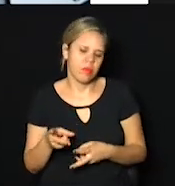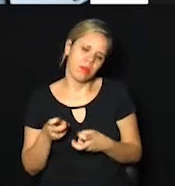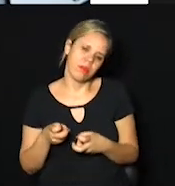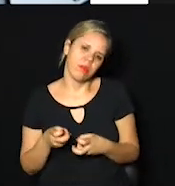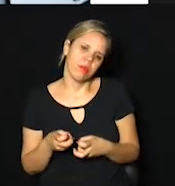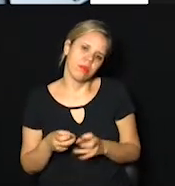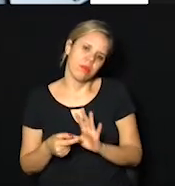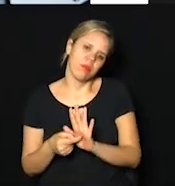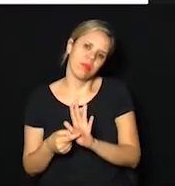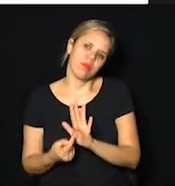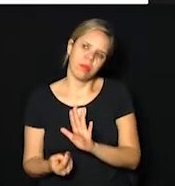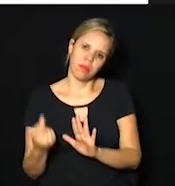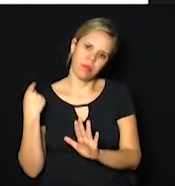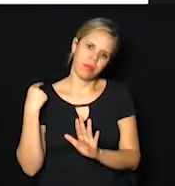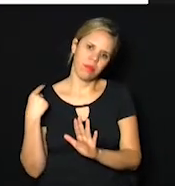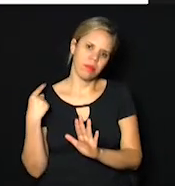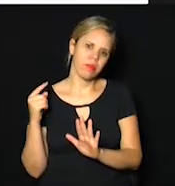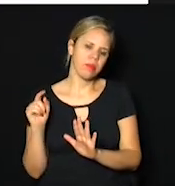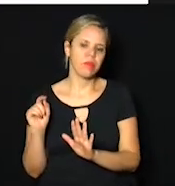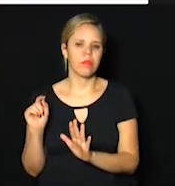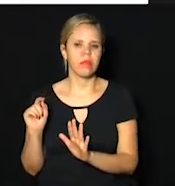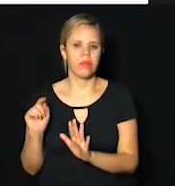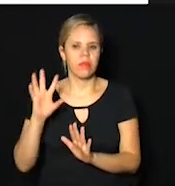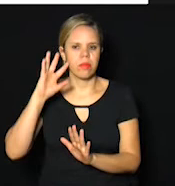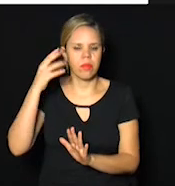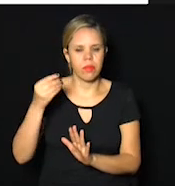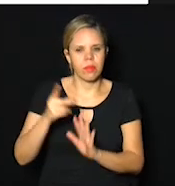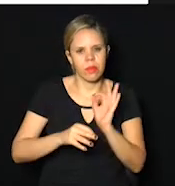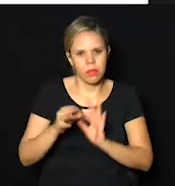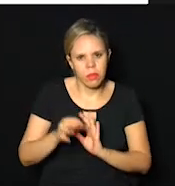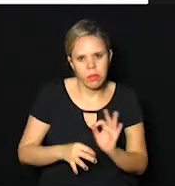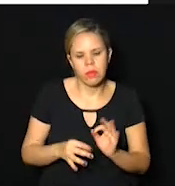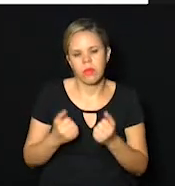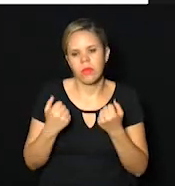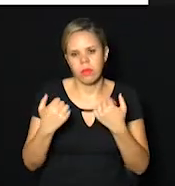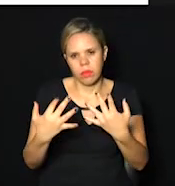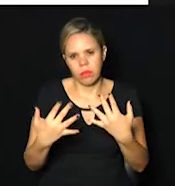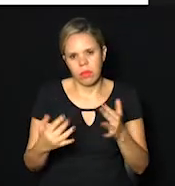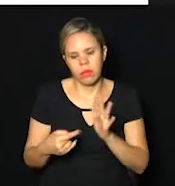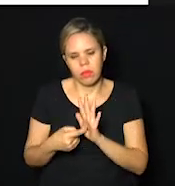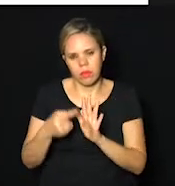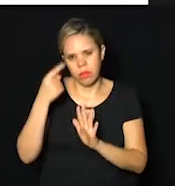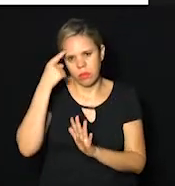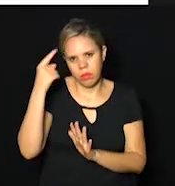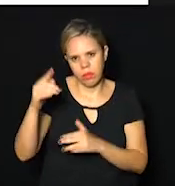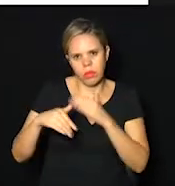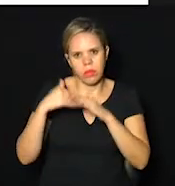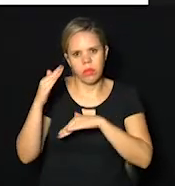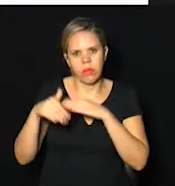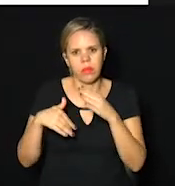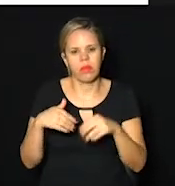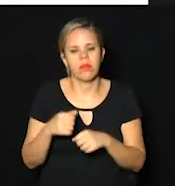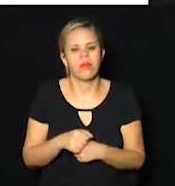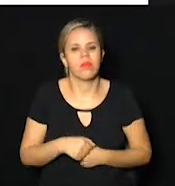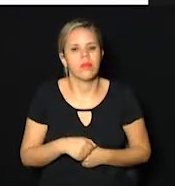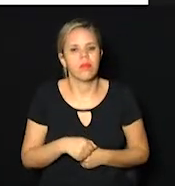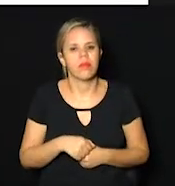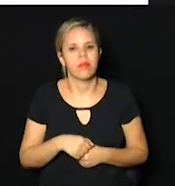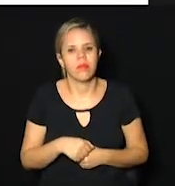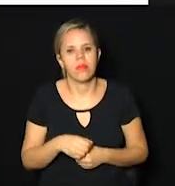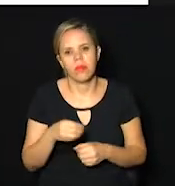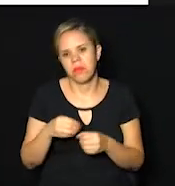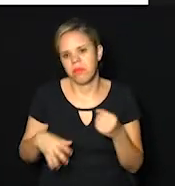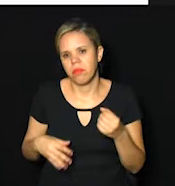estava mostrando anteriormente. Isso é, compreender o projeto, o público, apresentar ideias, desenvolver convencimento com bons